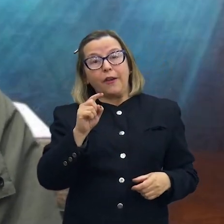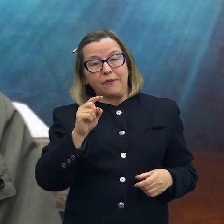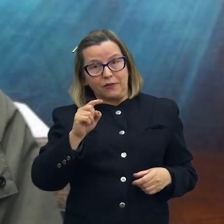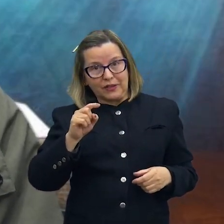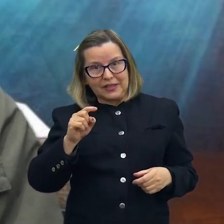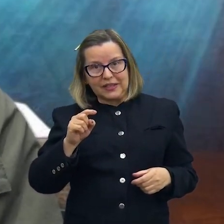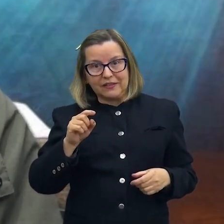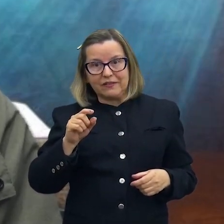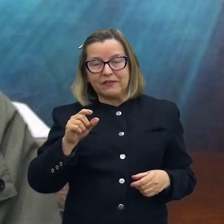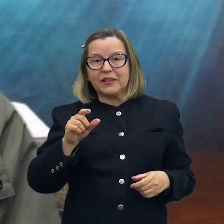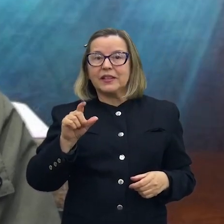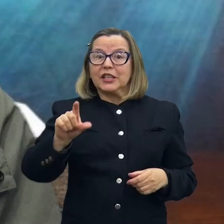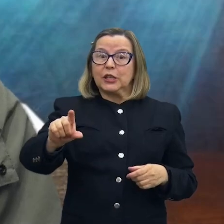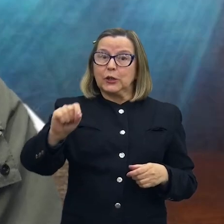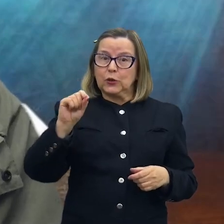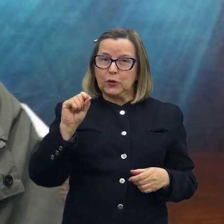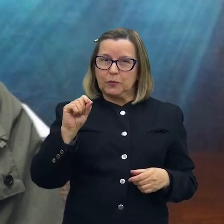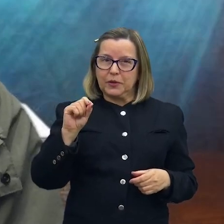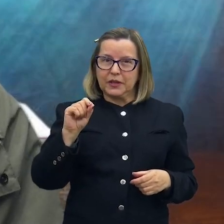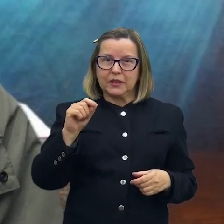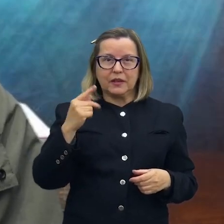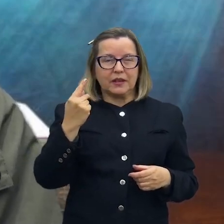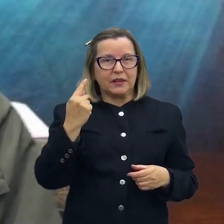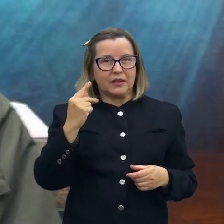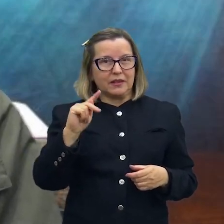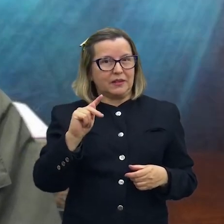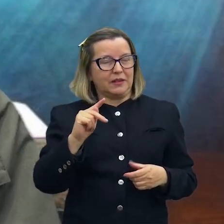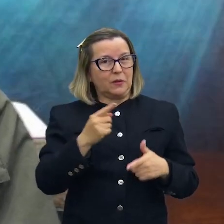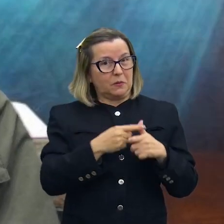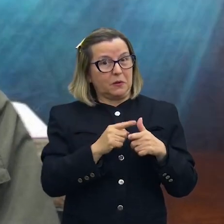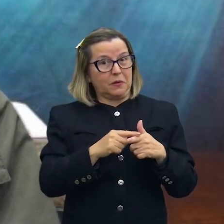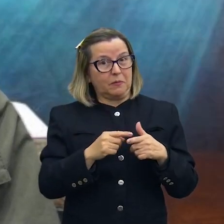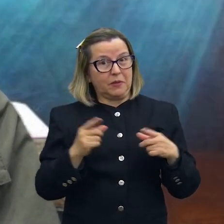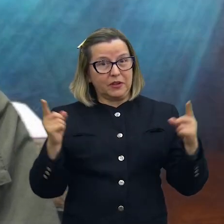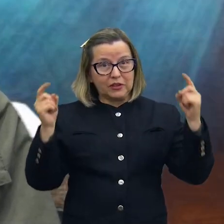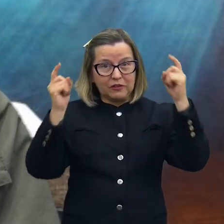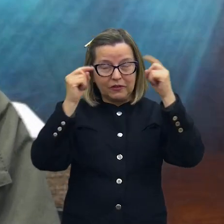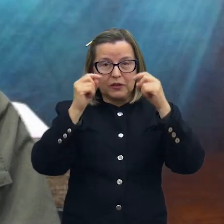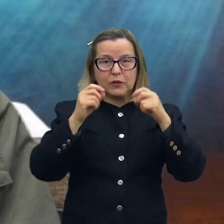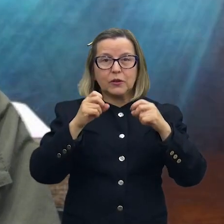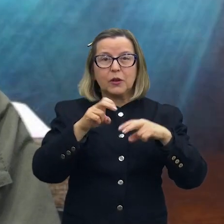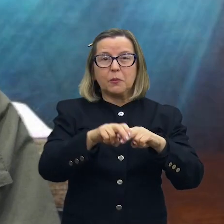você está numa situação difícil devido a coisas supérfluas.